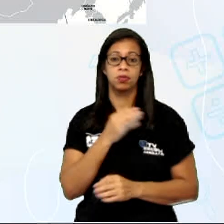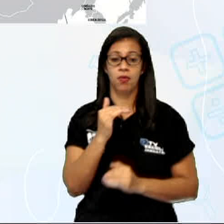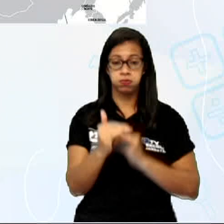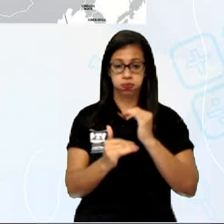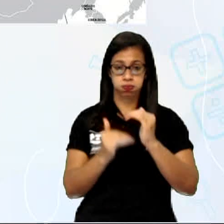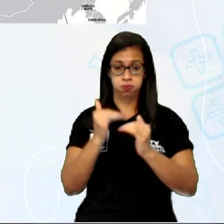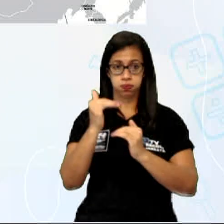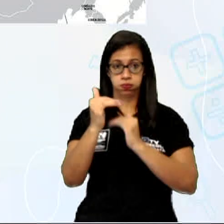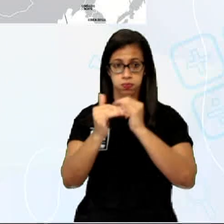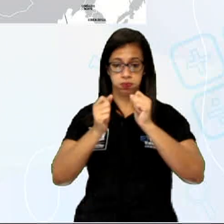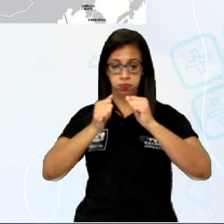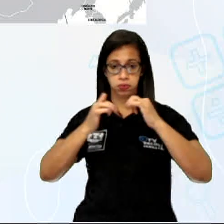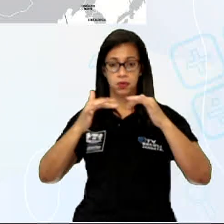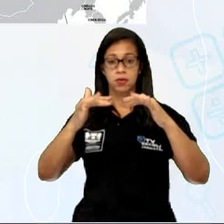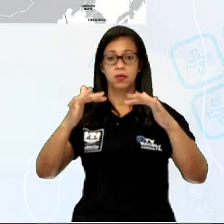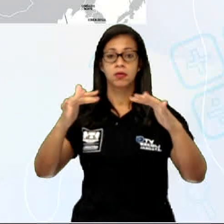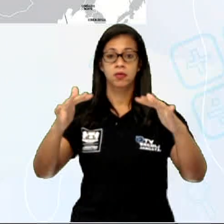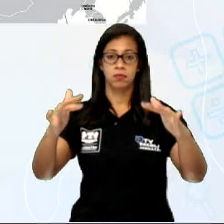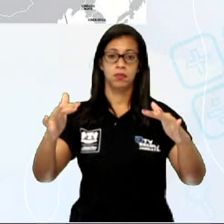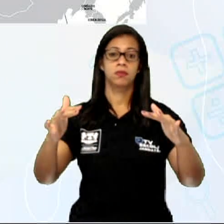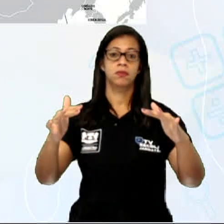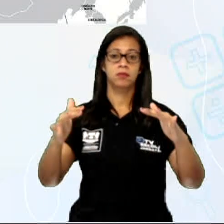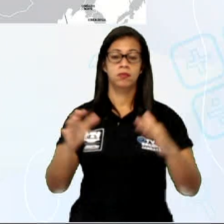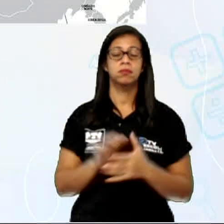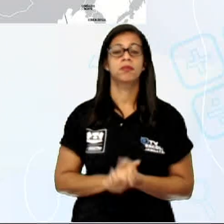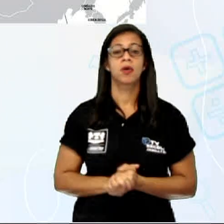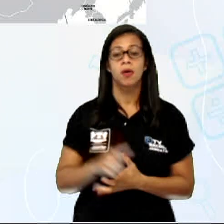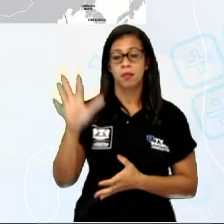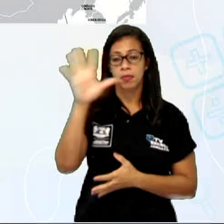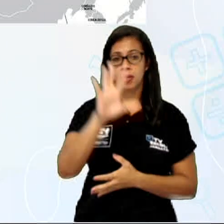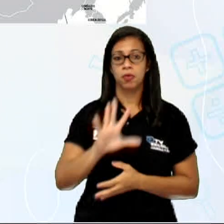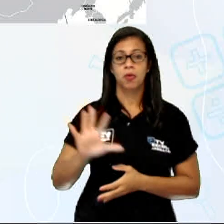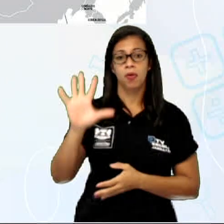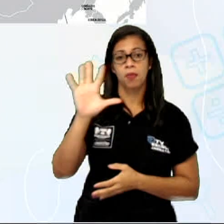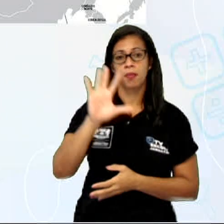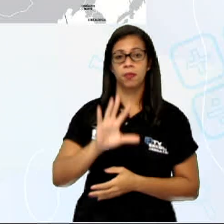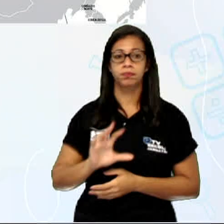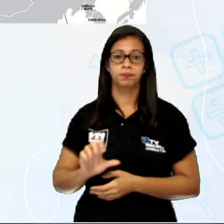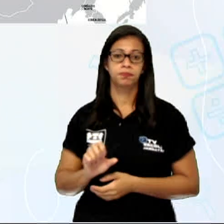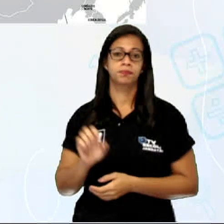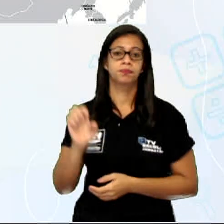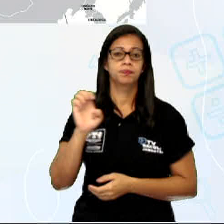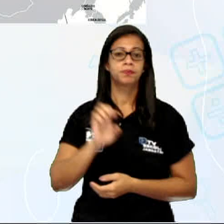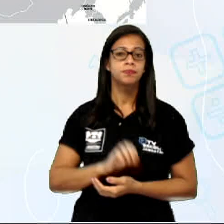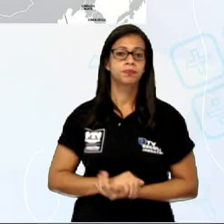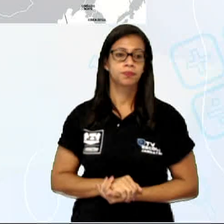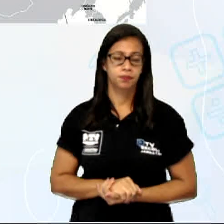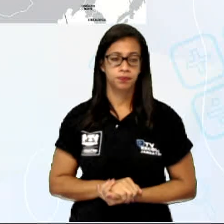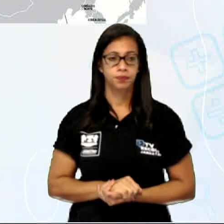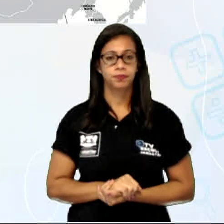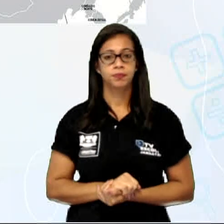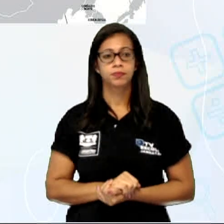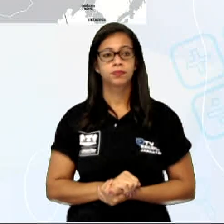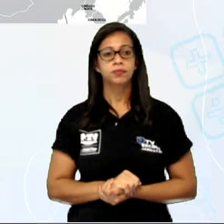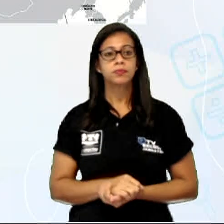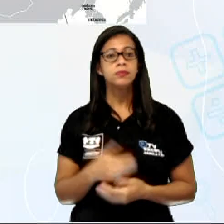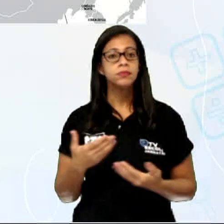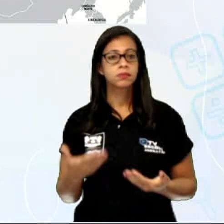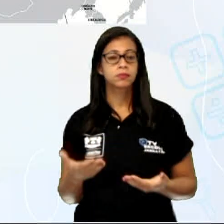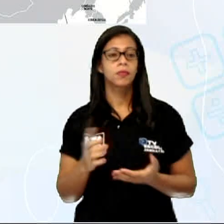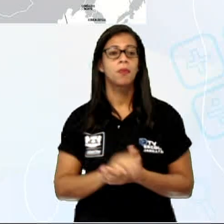em 1922, Joseph Stalin, presta atenção nesse nome que é muito importante, tá? Joseph Stalin foi